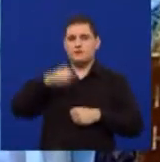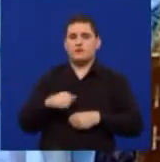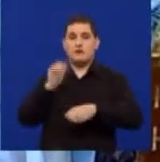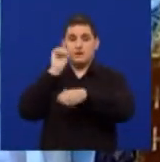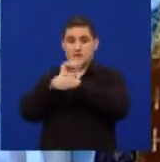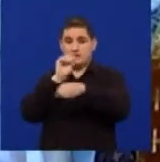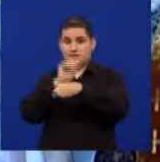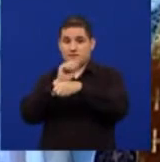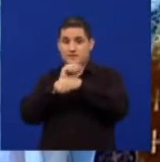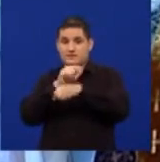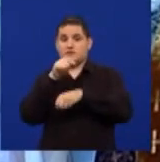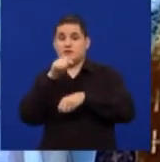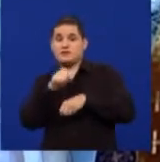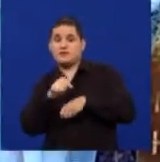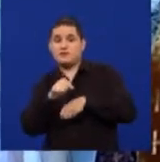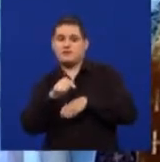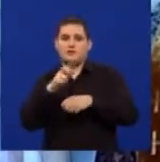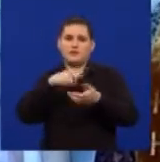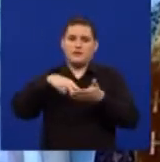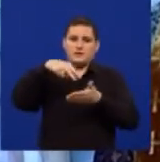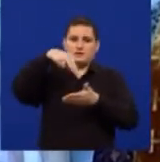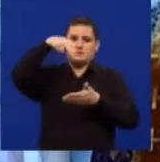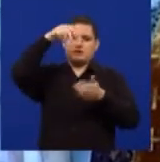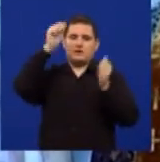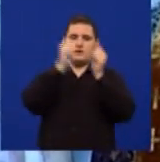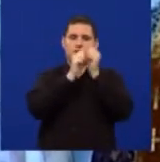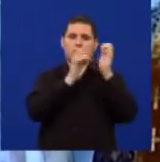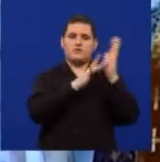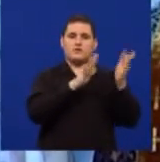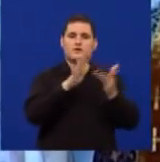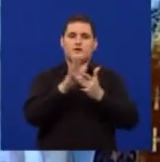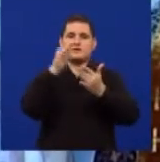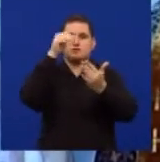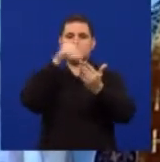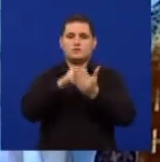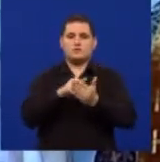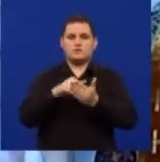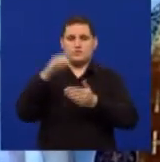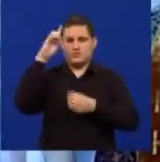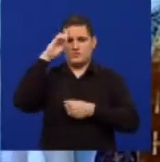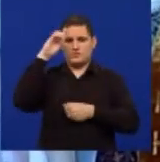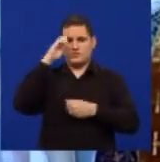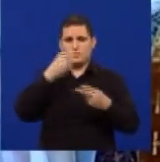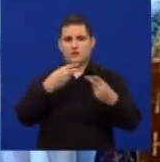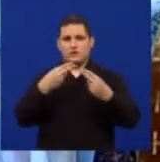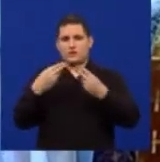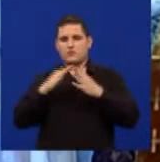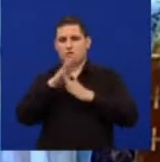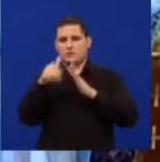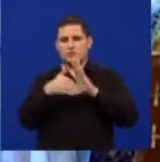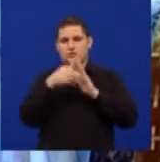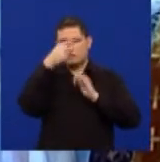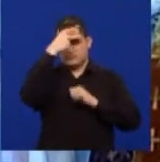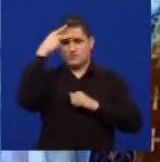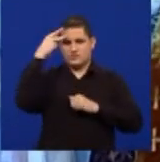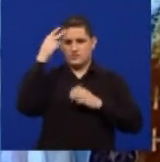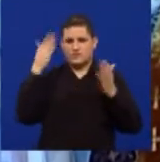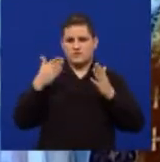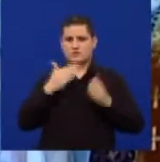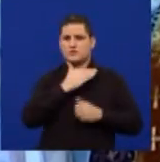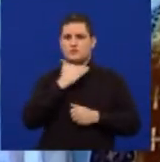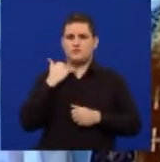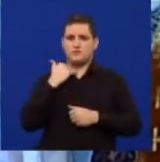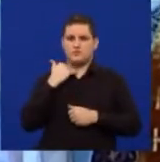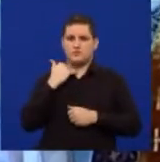de que ele ressuscitará com Cristo no último dia, como todos os que no Cristo adormeceram. Nós vos